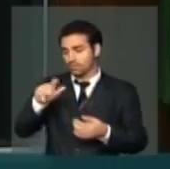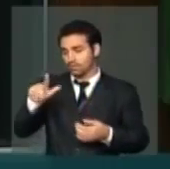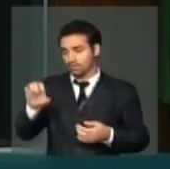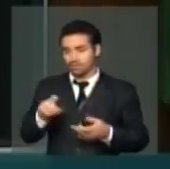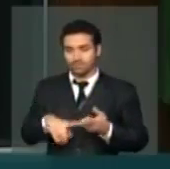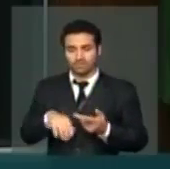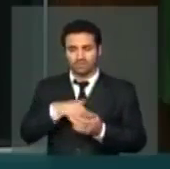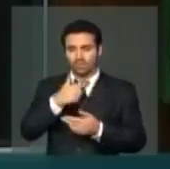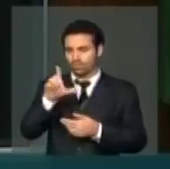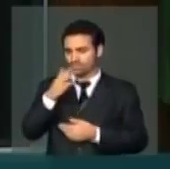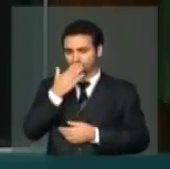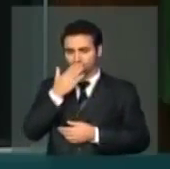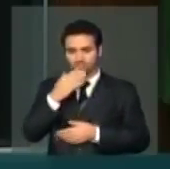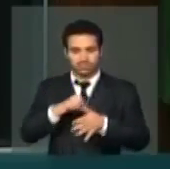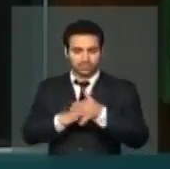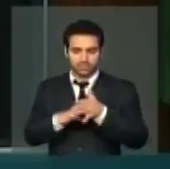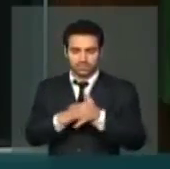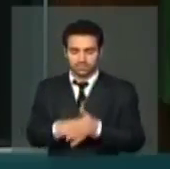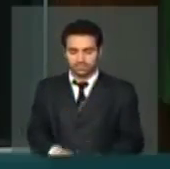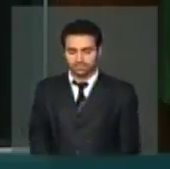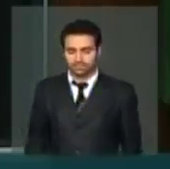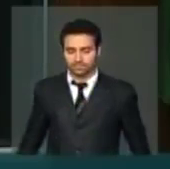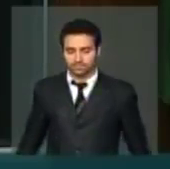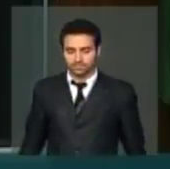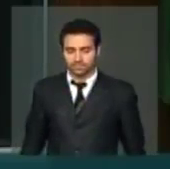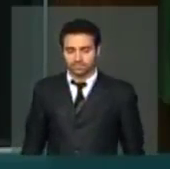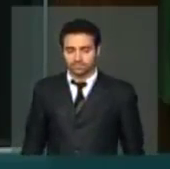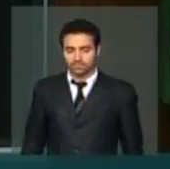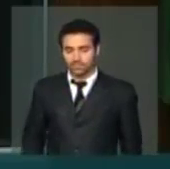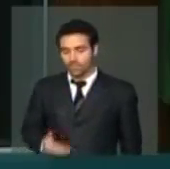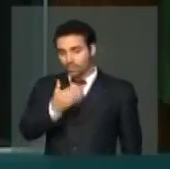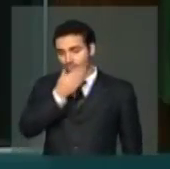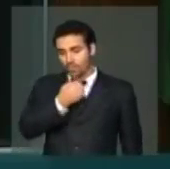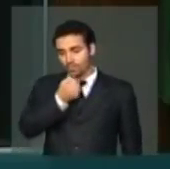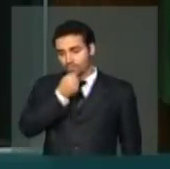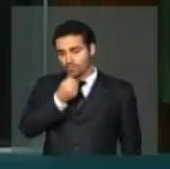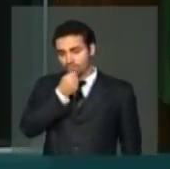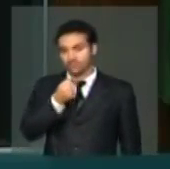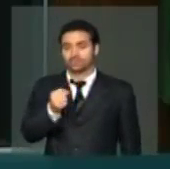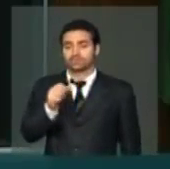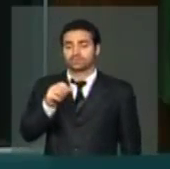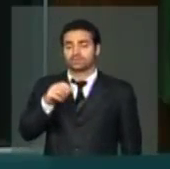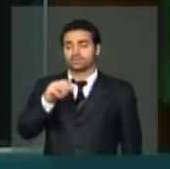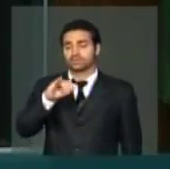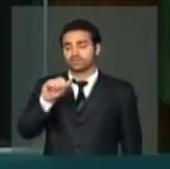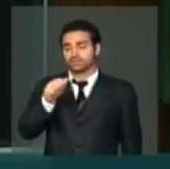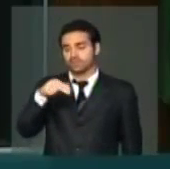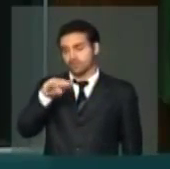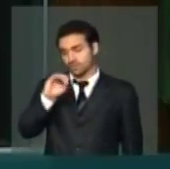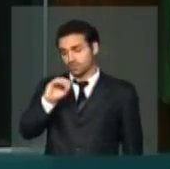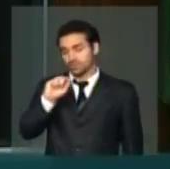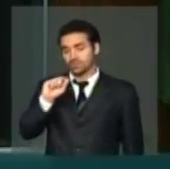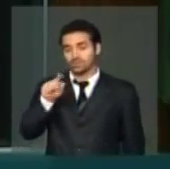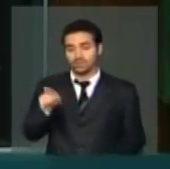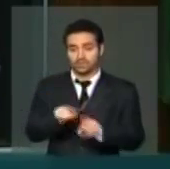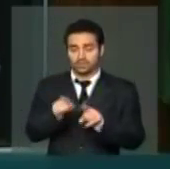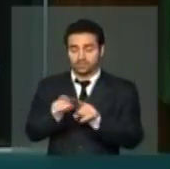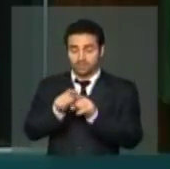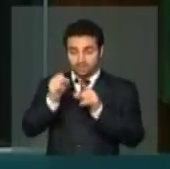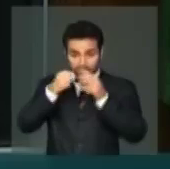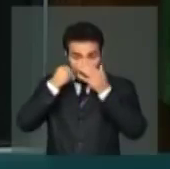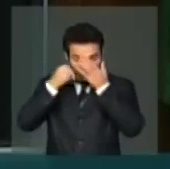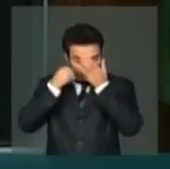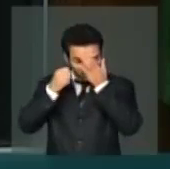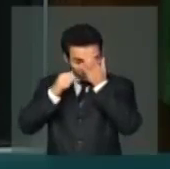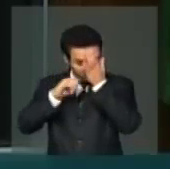Shell, etc. Como bem observou o jornalista Jânio de Freitas, o senador José Serra, em entrevista à Globo